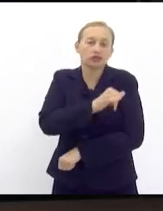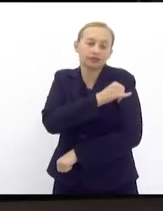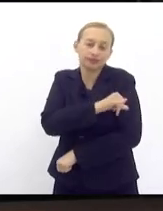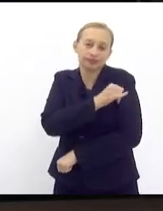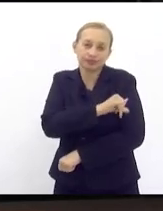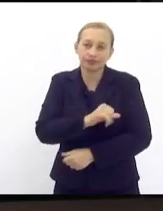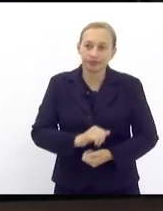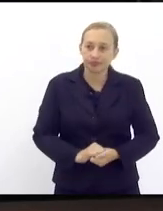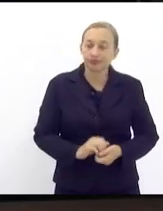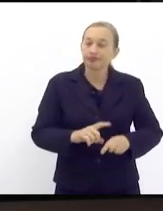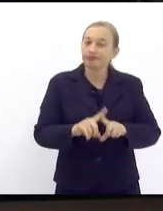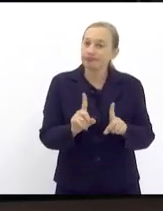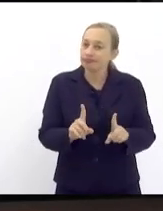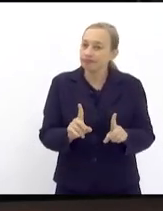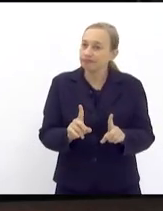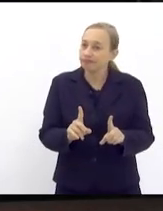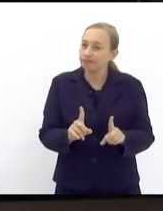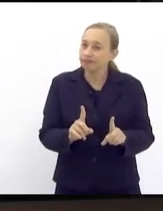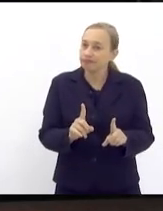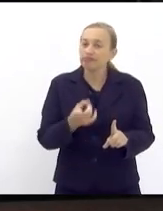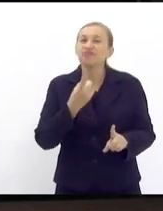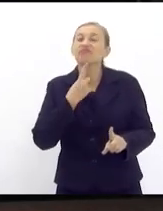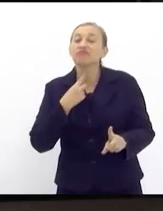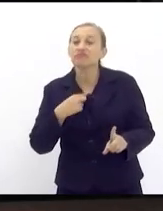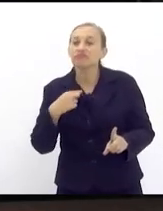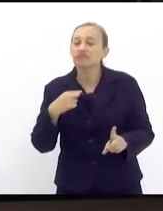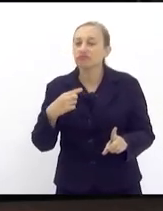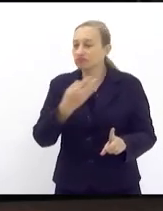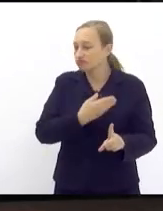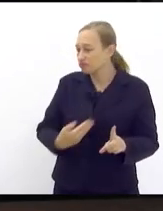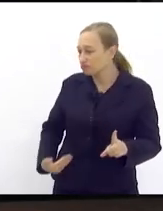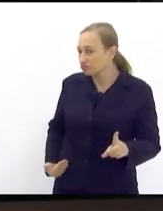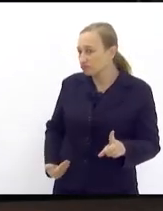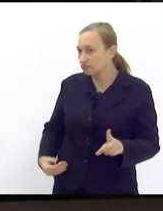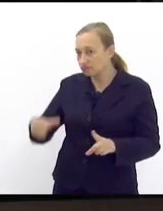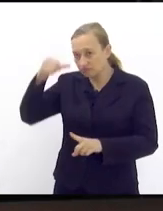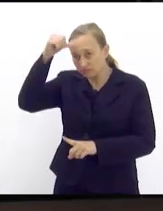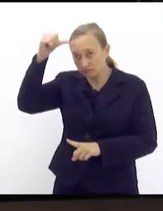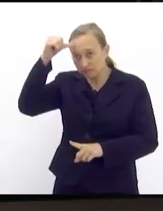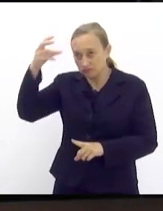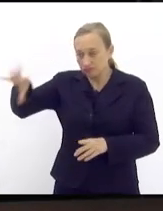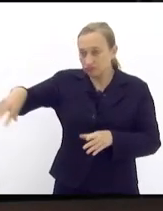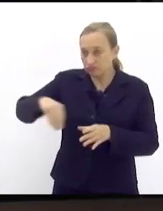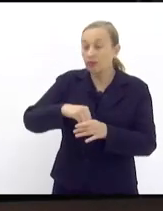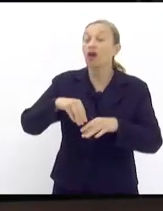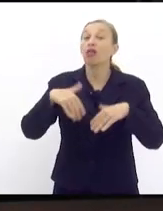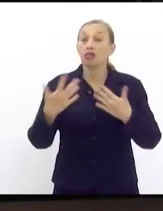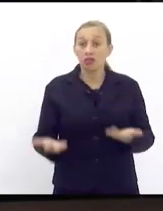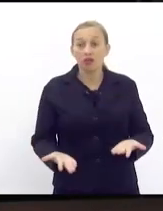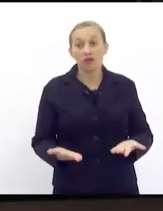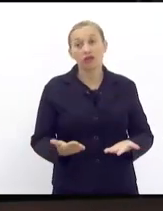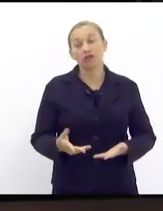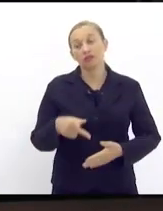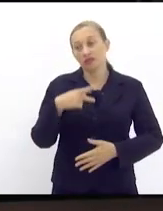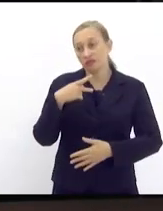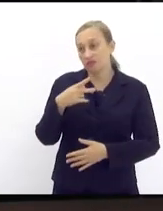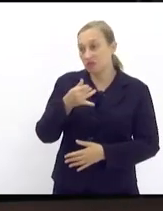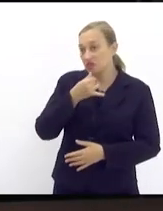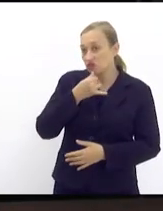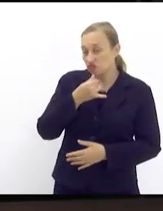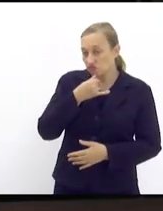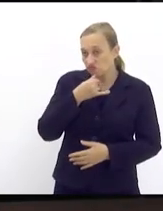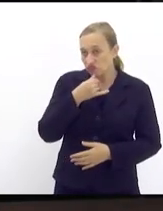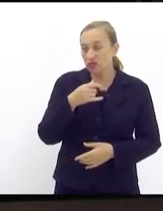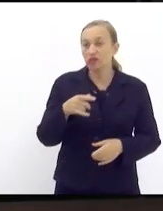do Rio de Janeiro mas não há vontade política do governador Cláudio Castro e implementar então fica aqui o meu repúdio e ao mesmo tempo